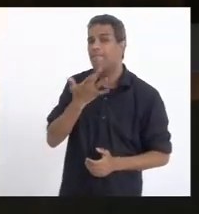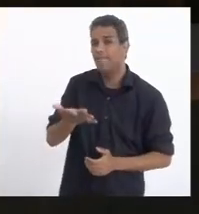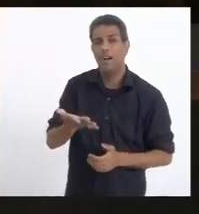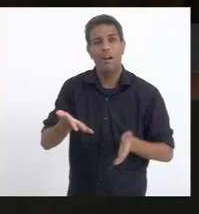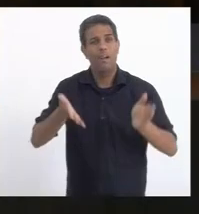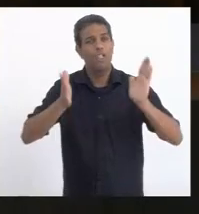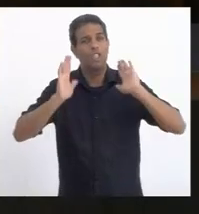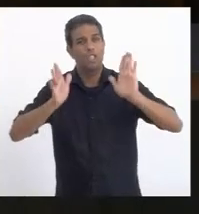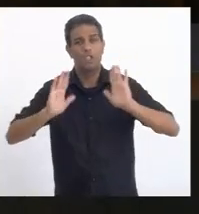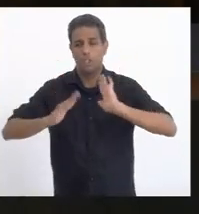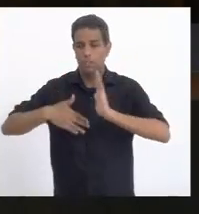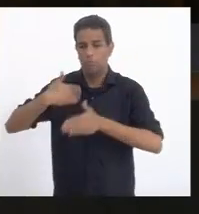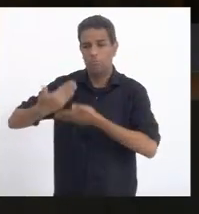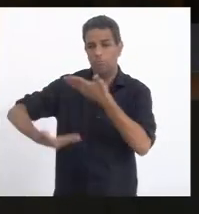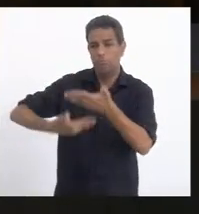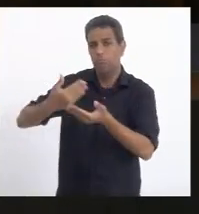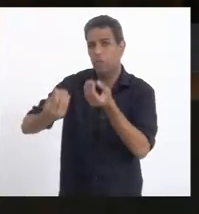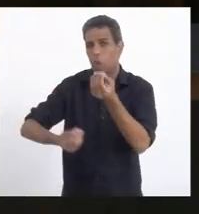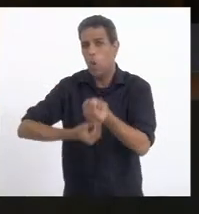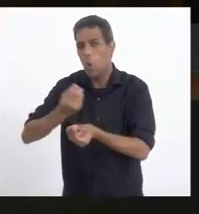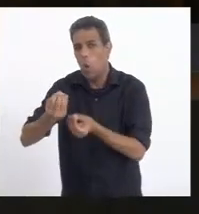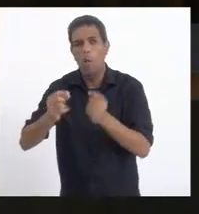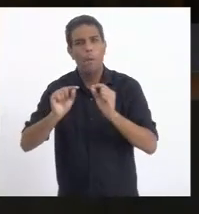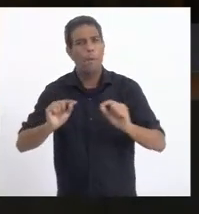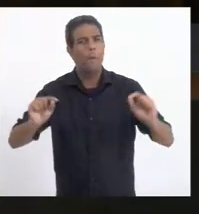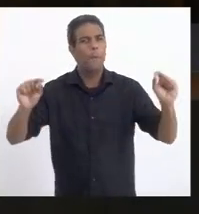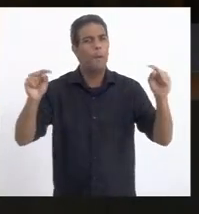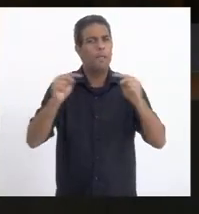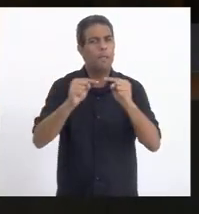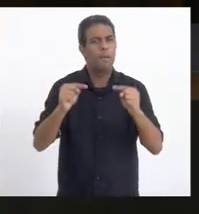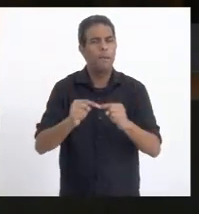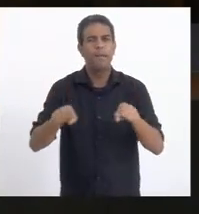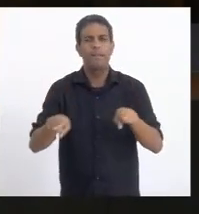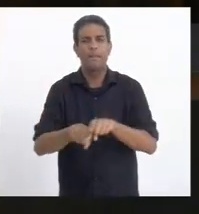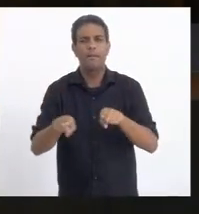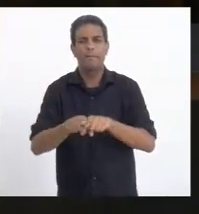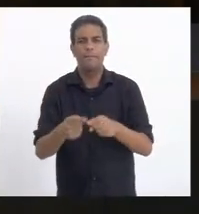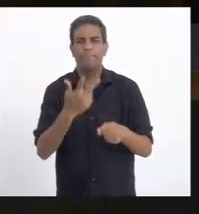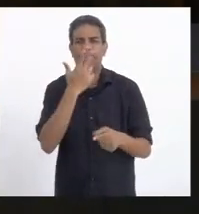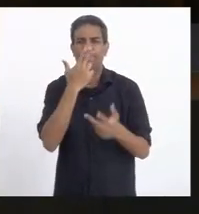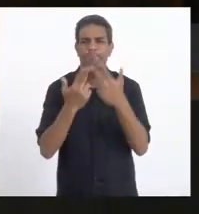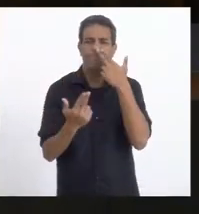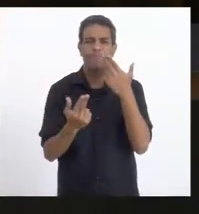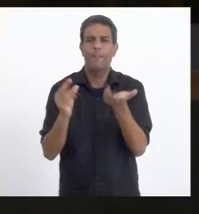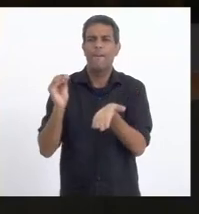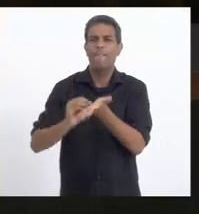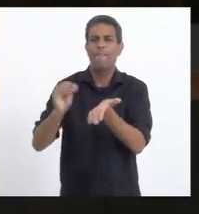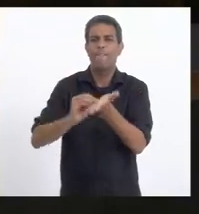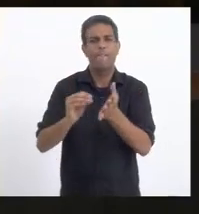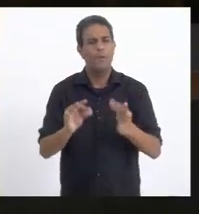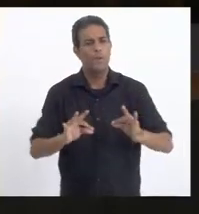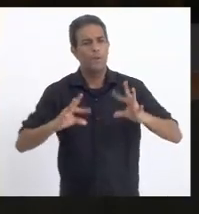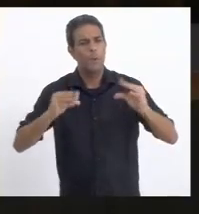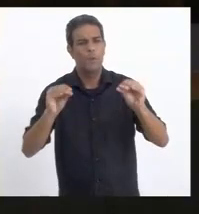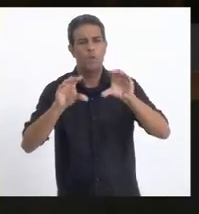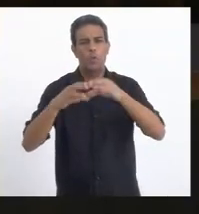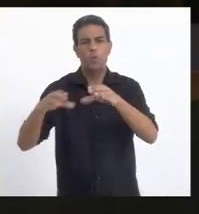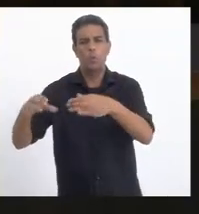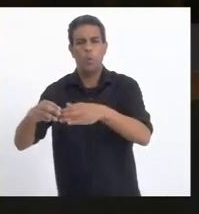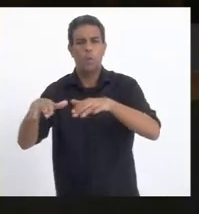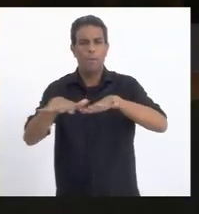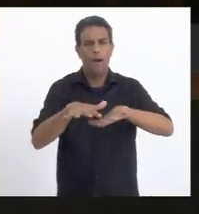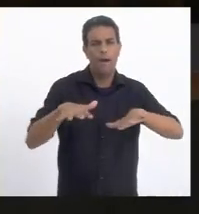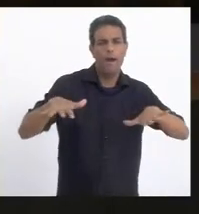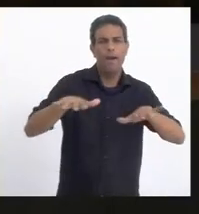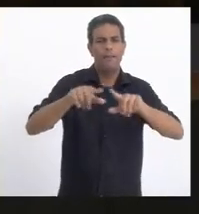que são transmitidas ao nosso mandato estão tramitando como insatisfação gritante por parte da